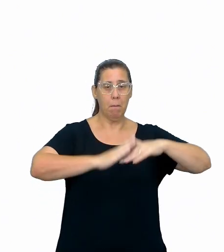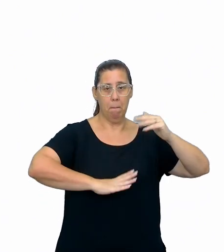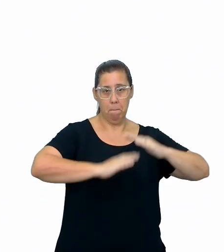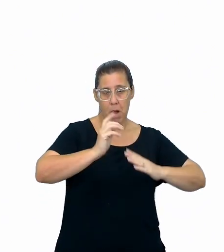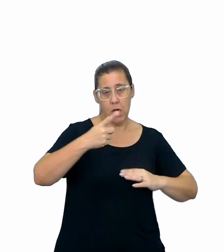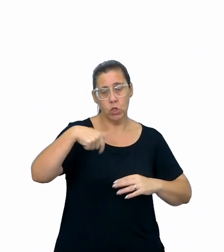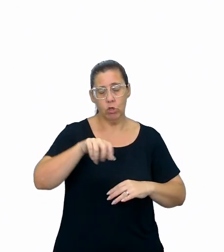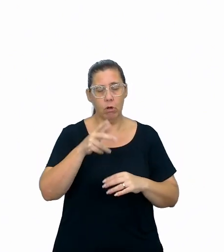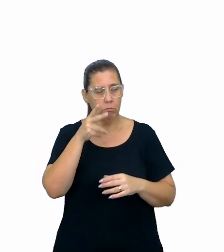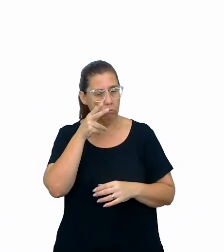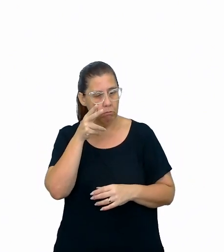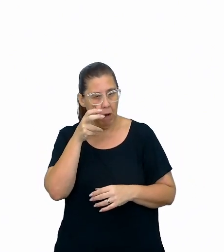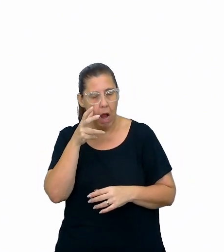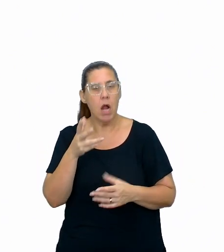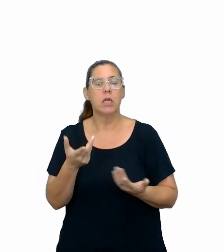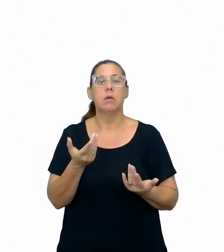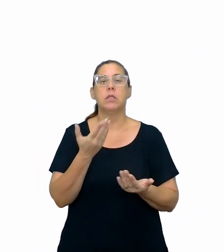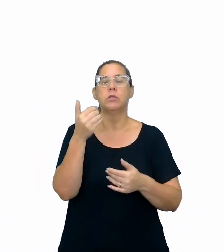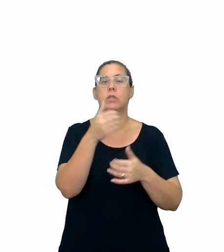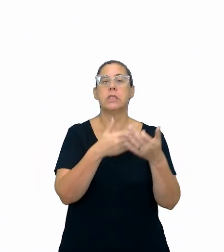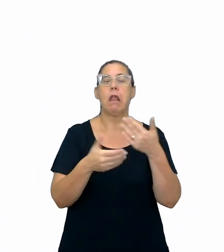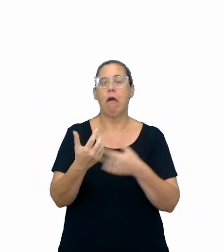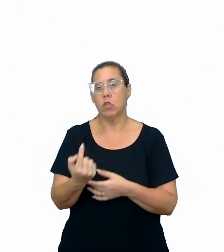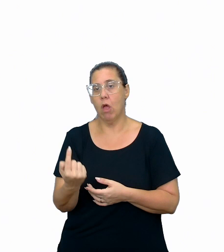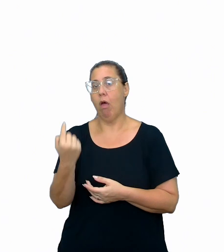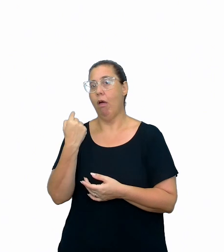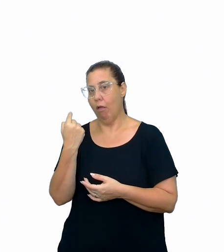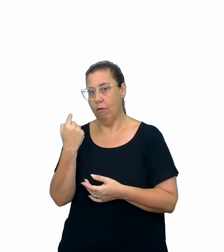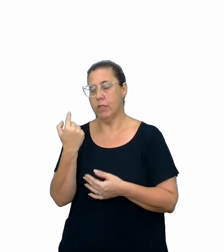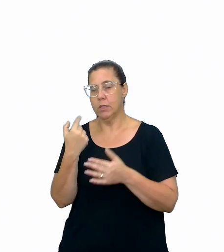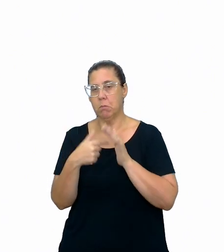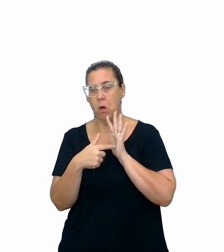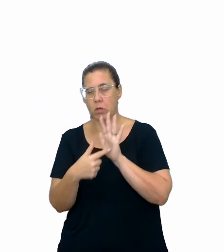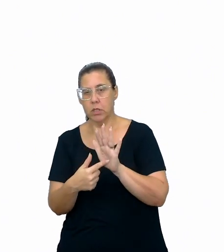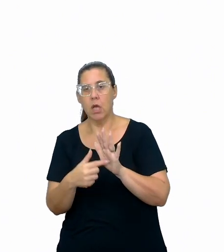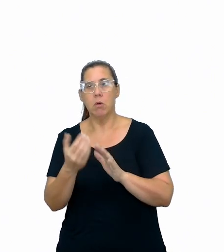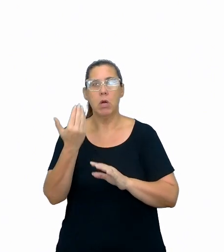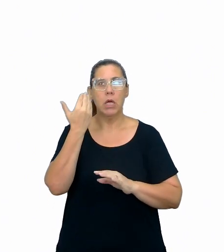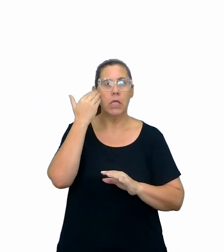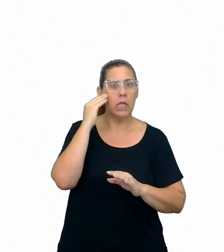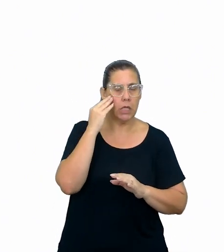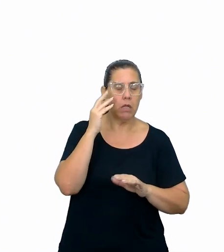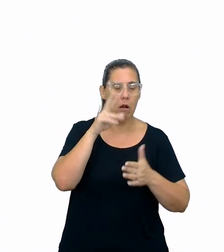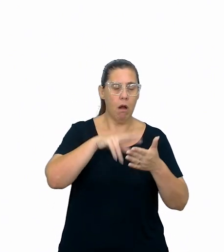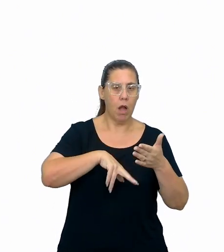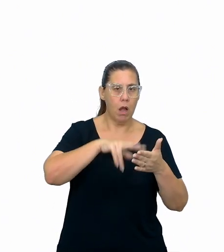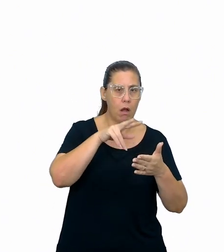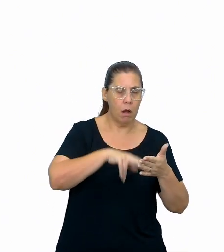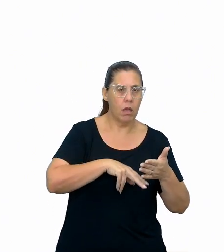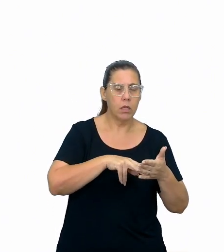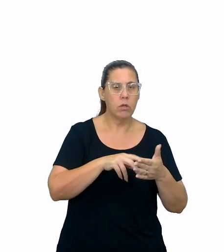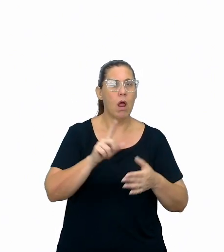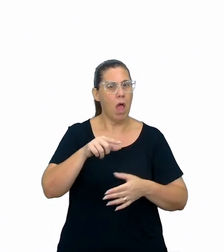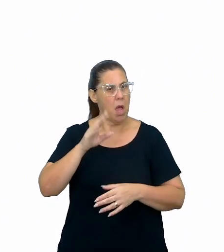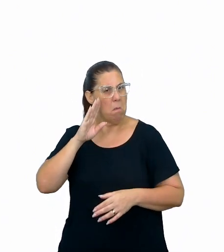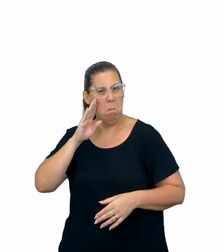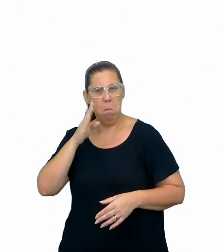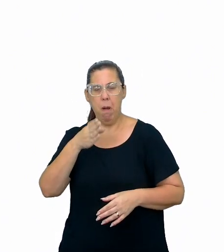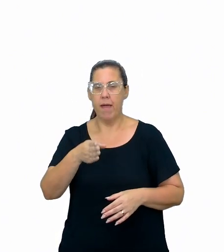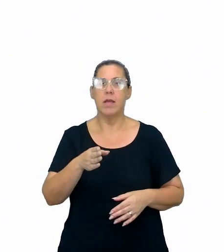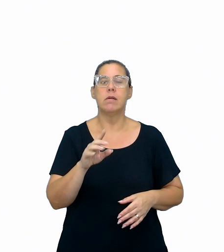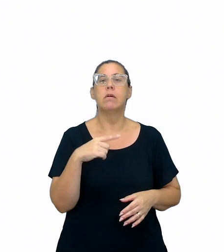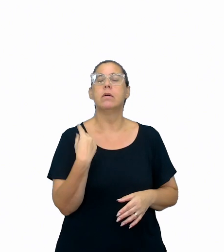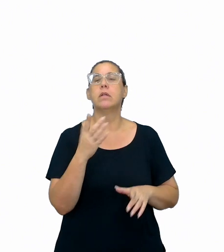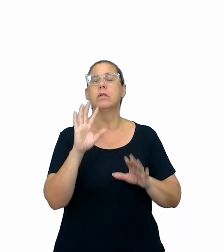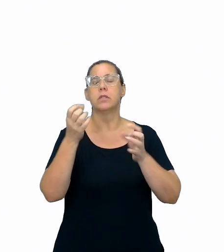habilidades que nós observamos nos slides anteriores, relativas à compreensão leitora, elas são fundamentais, como nós